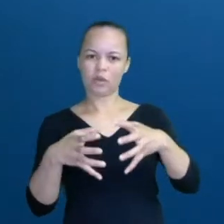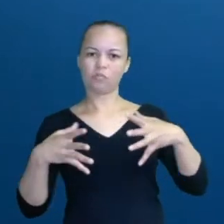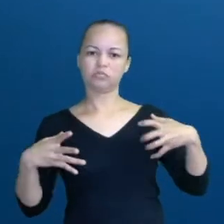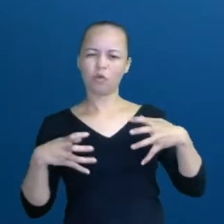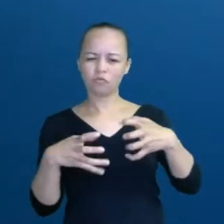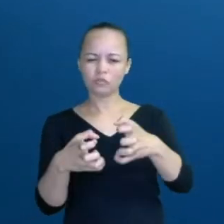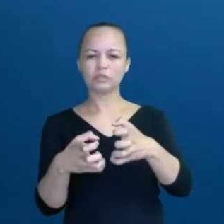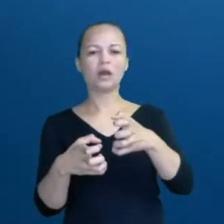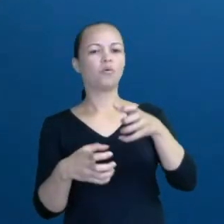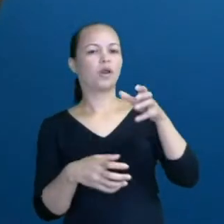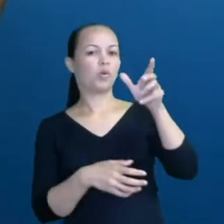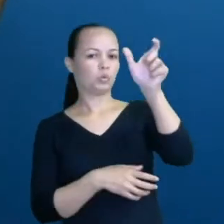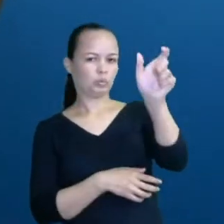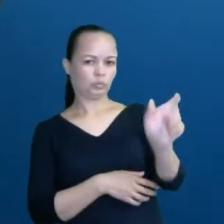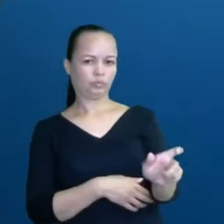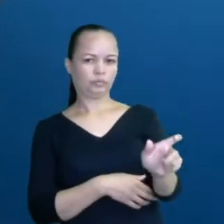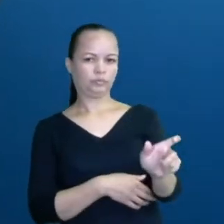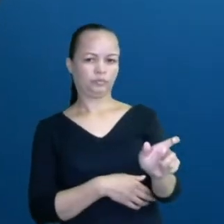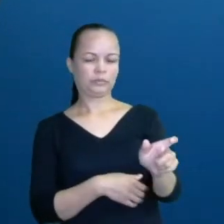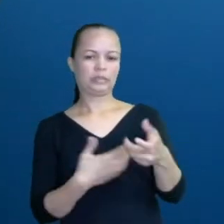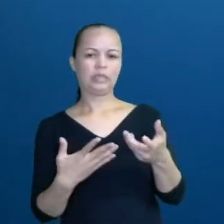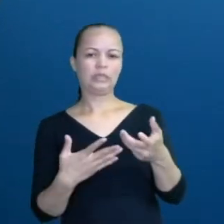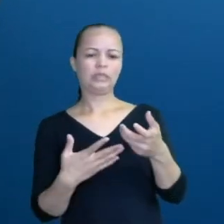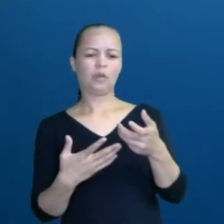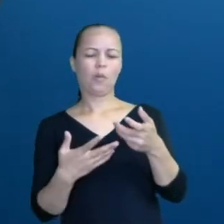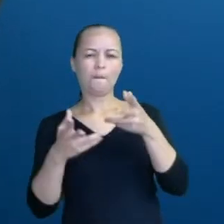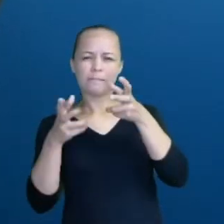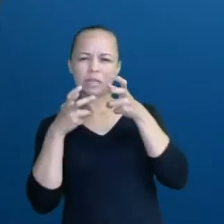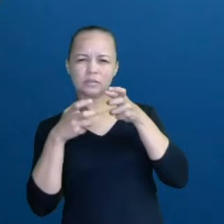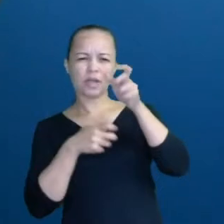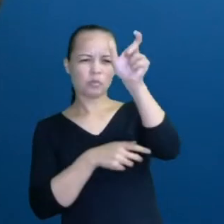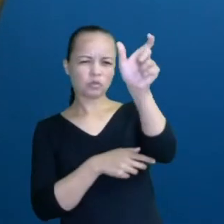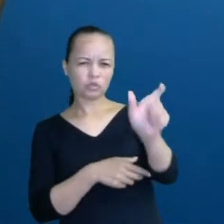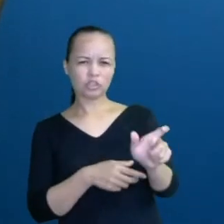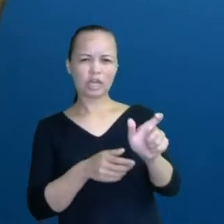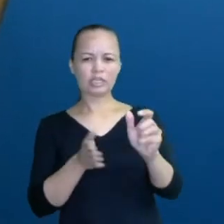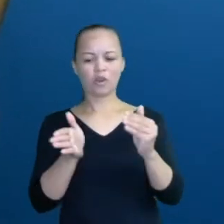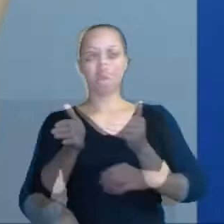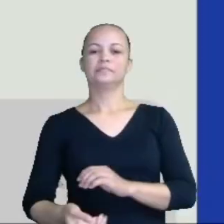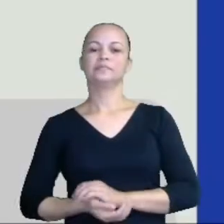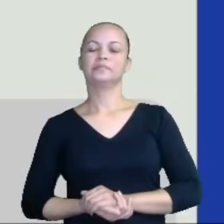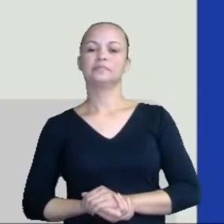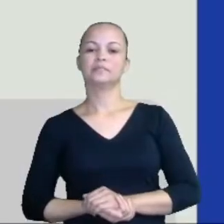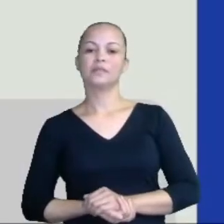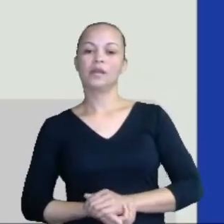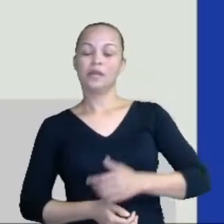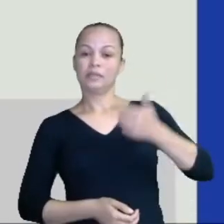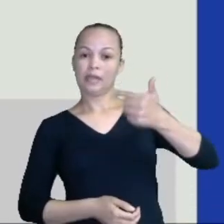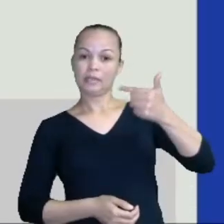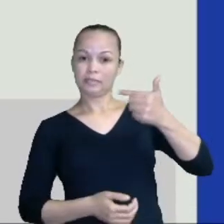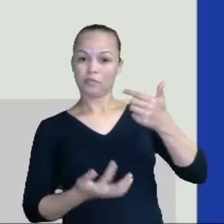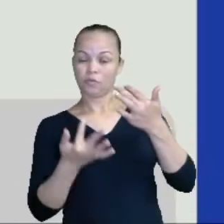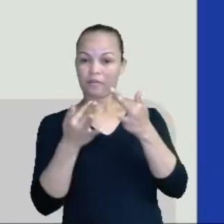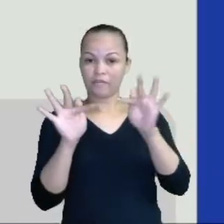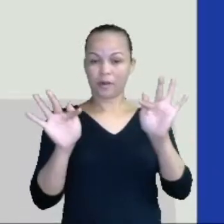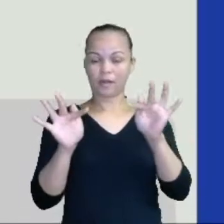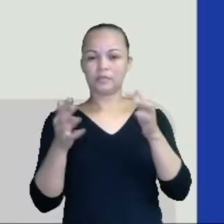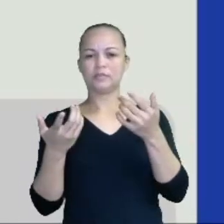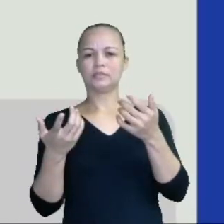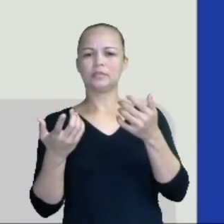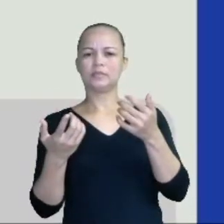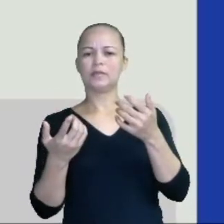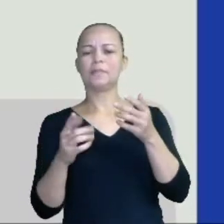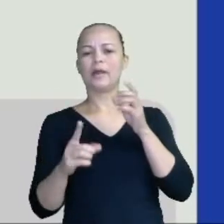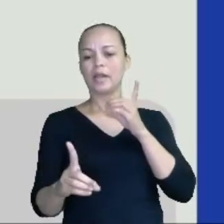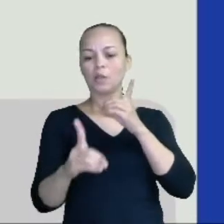confusões é o sujeito. Percebam que o sujeito ele está no final da frase. Na segunda frase, mais uma vez,